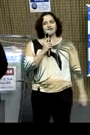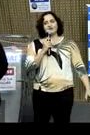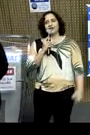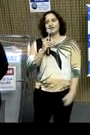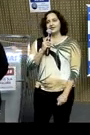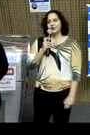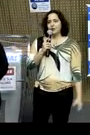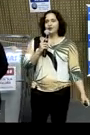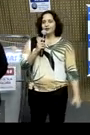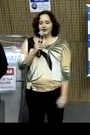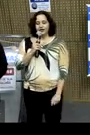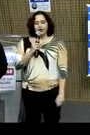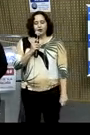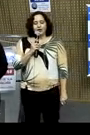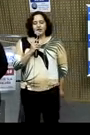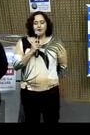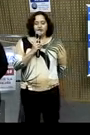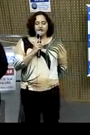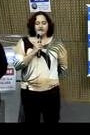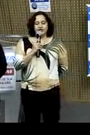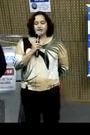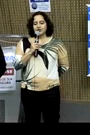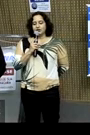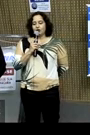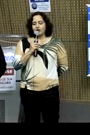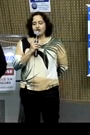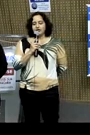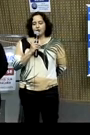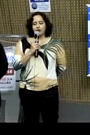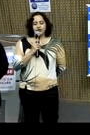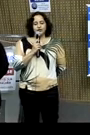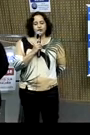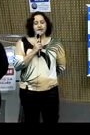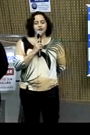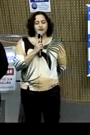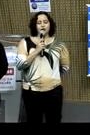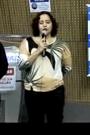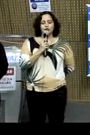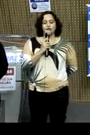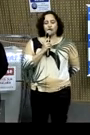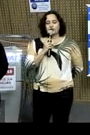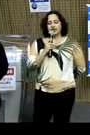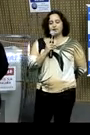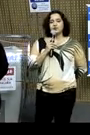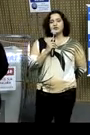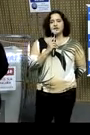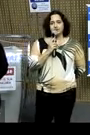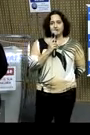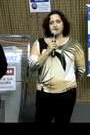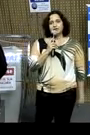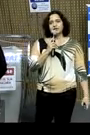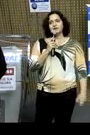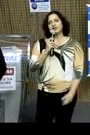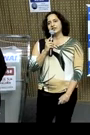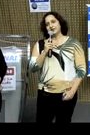carrego essa frase comigo: uma equipe unida sabe que só alcança qualquer resultado quando todos